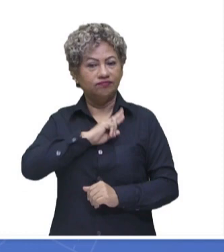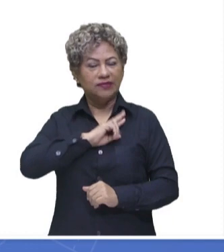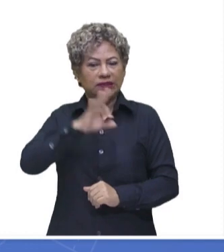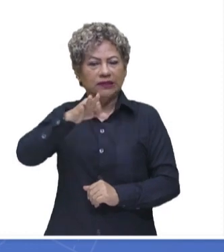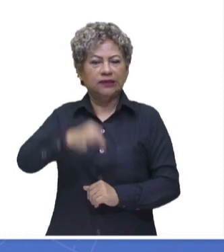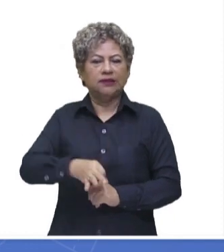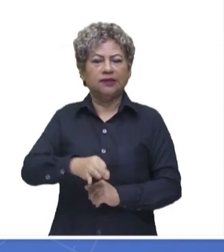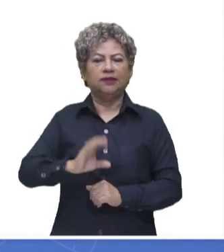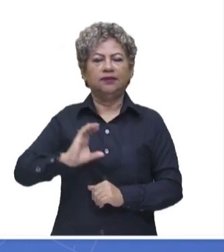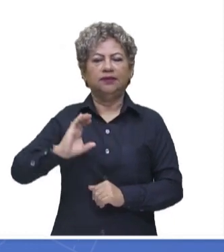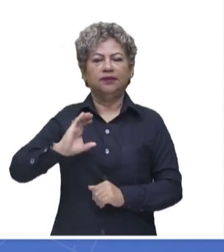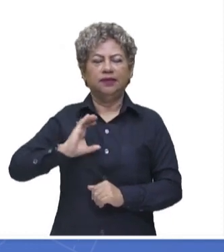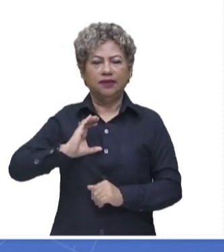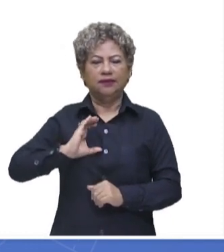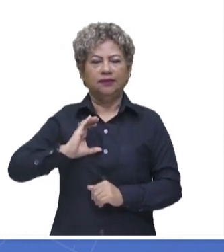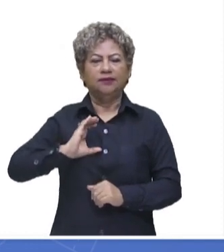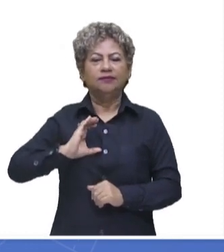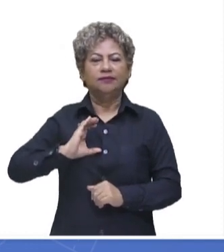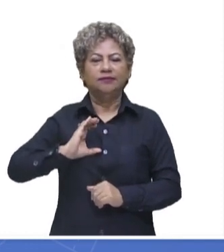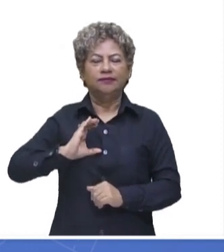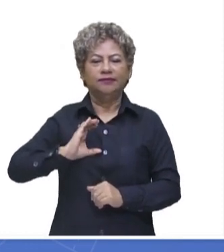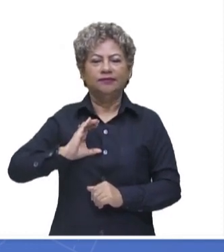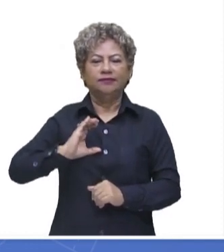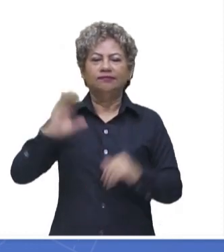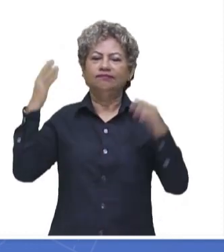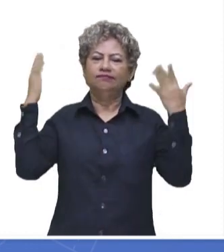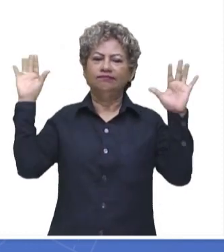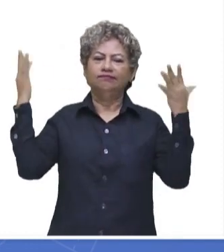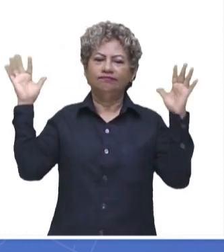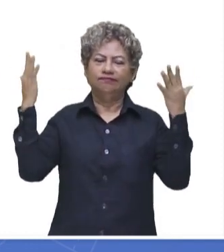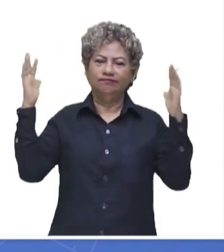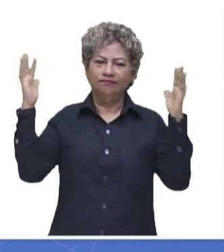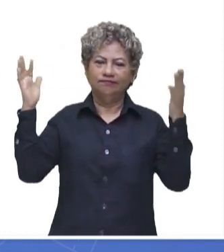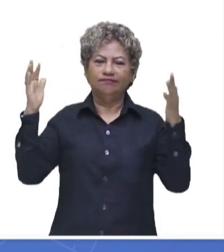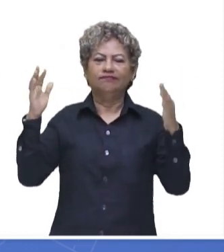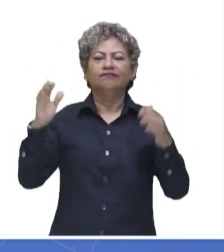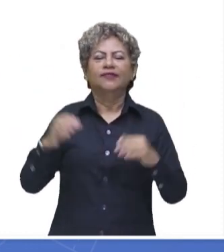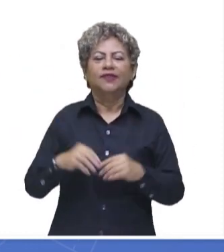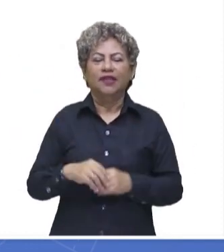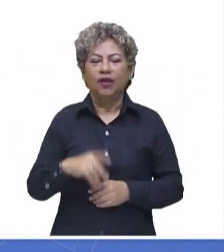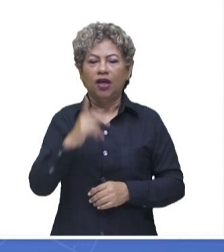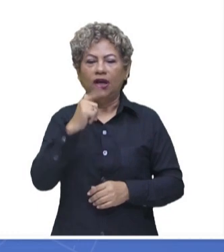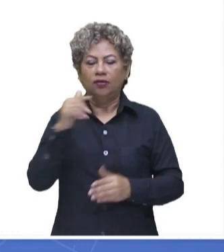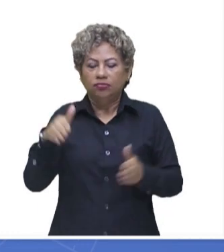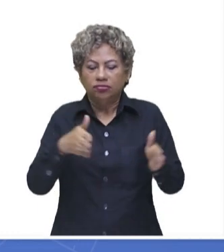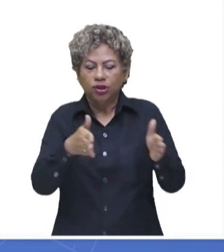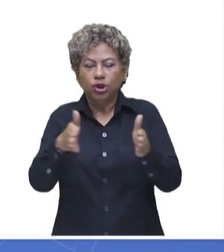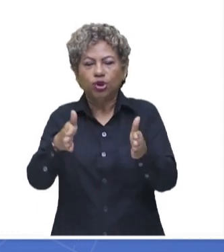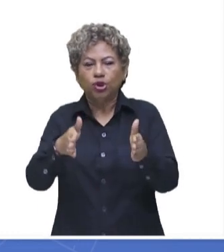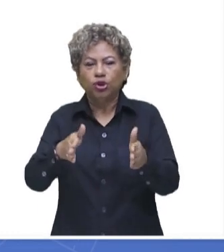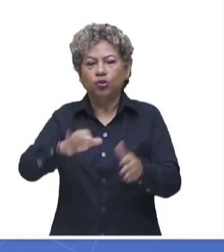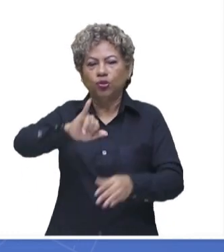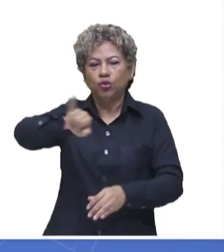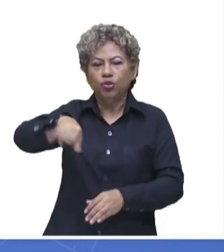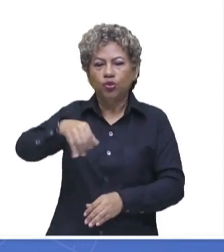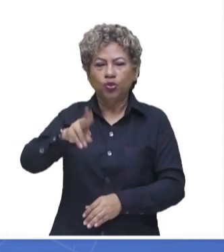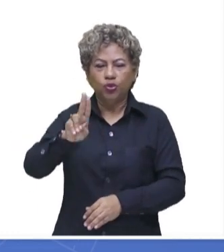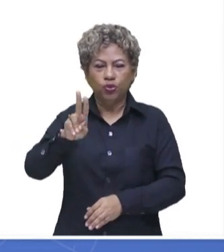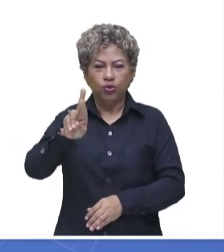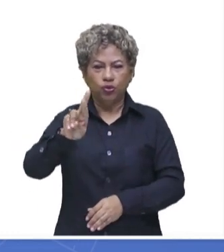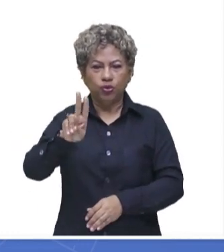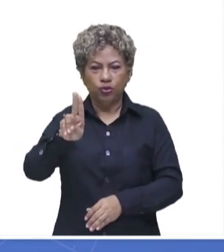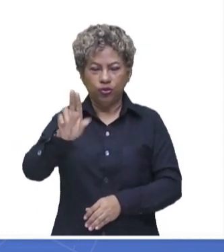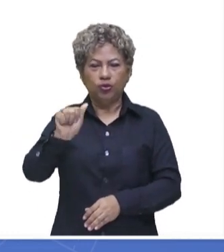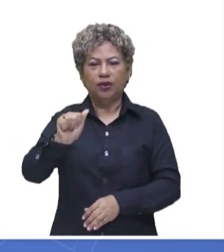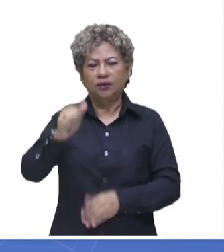com o menor valor absoluto, né? Frequência absoluta, então Juruá é a resposta correta.